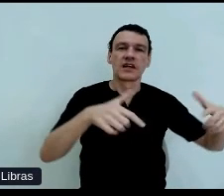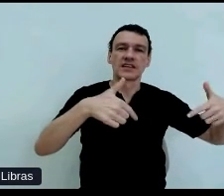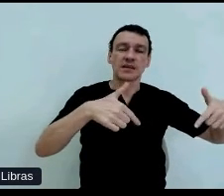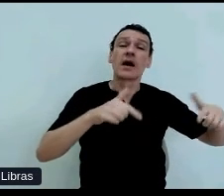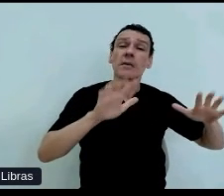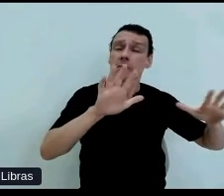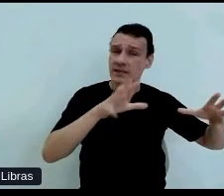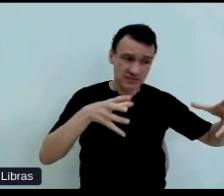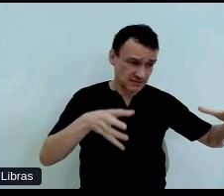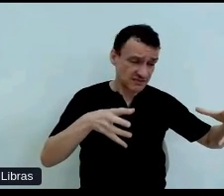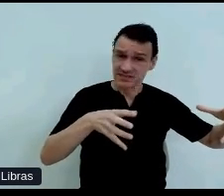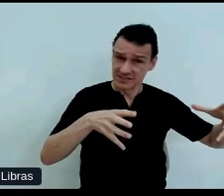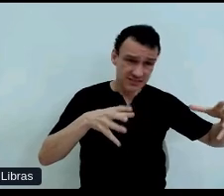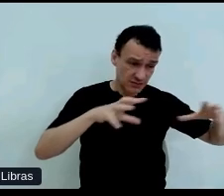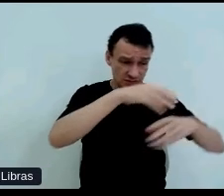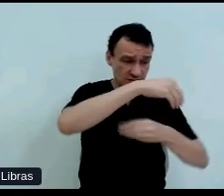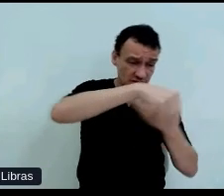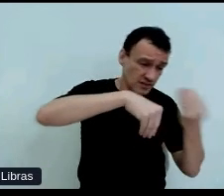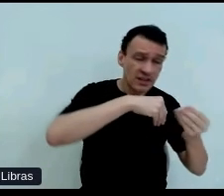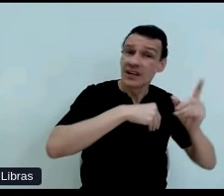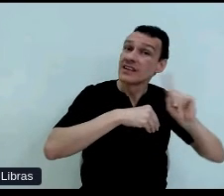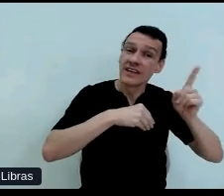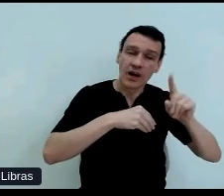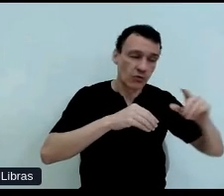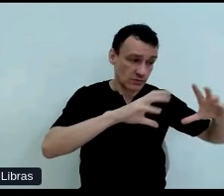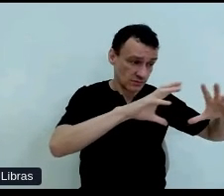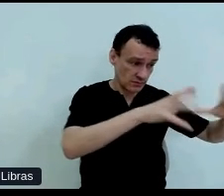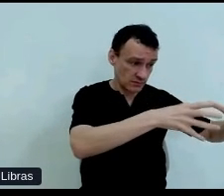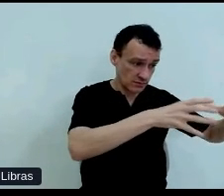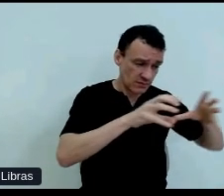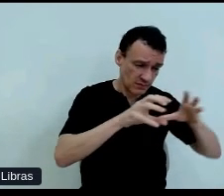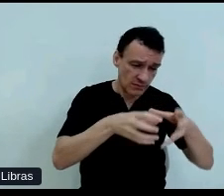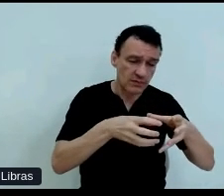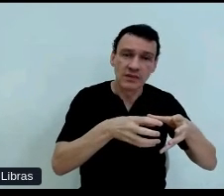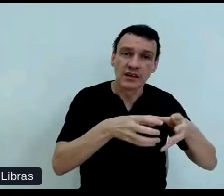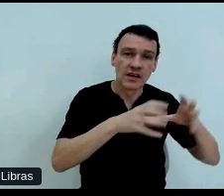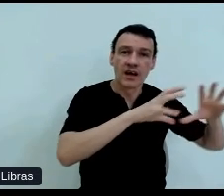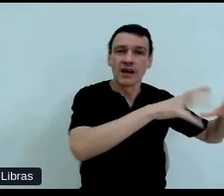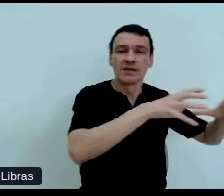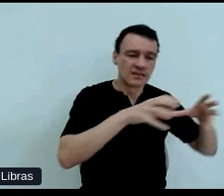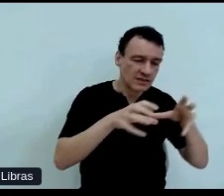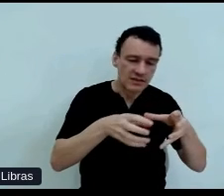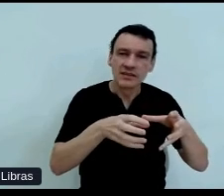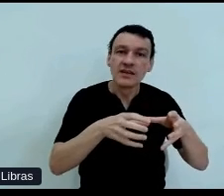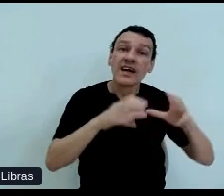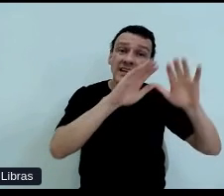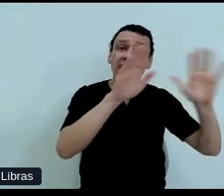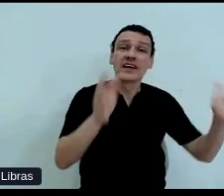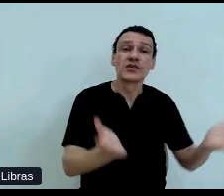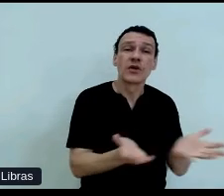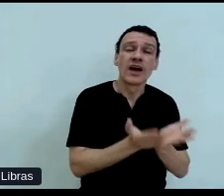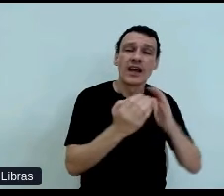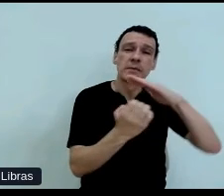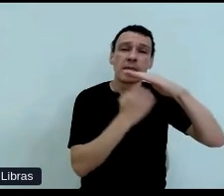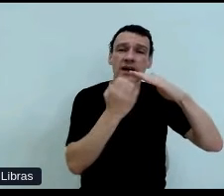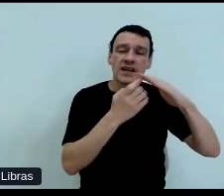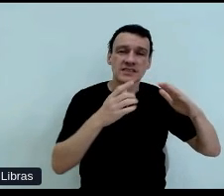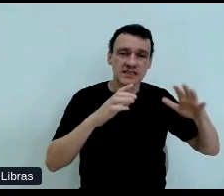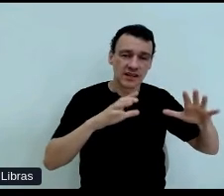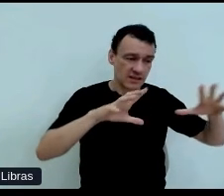para depois serem reinseridas dentro da sociedade. Então, aí elas iam